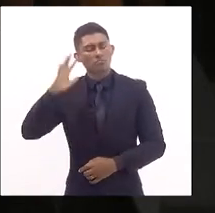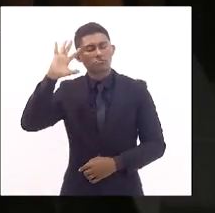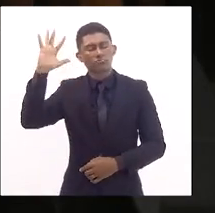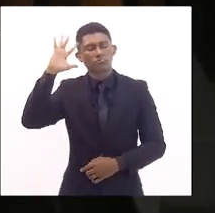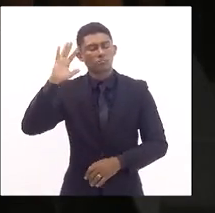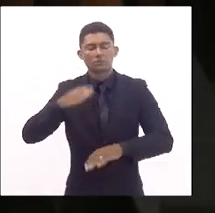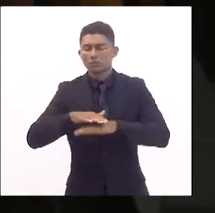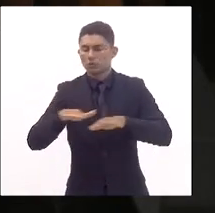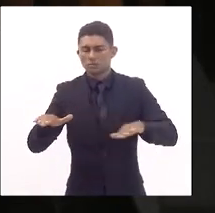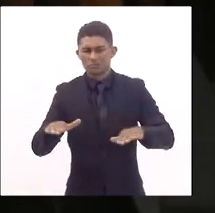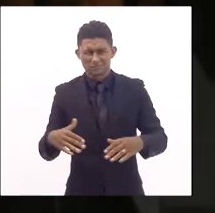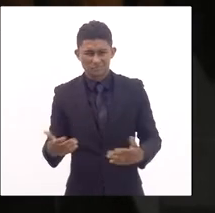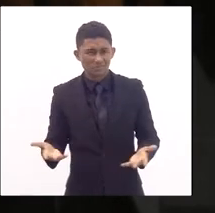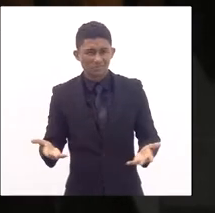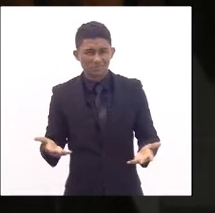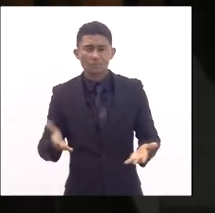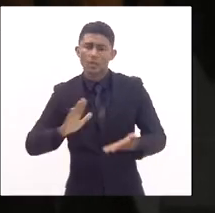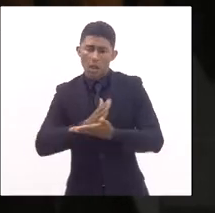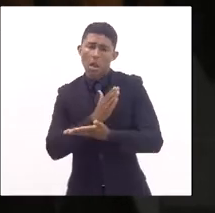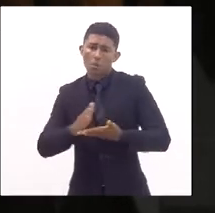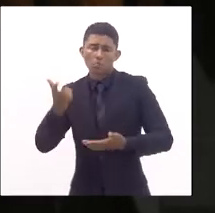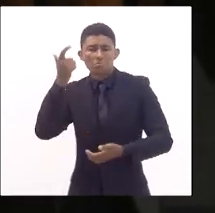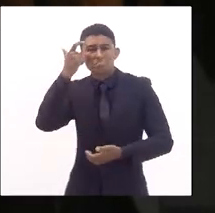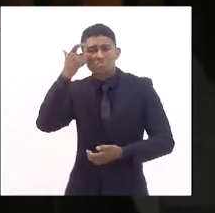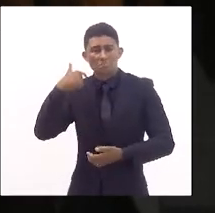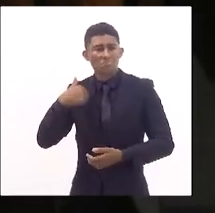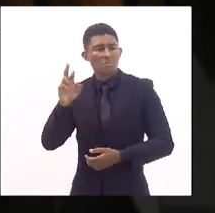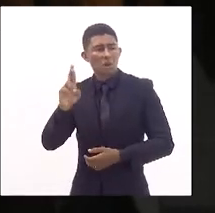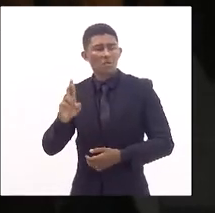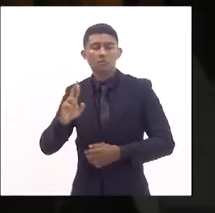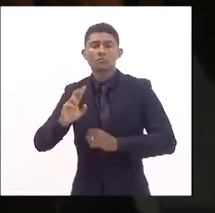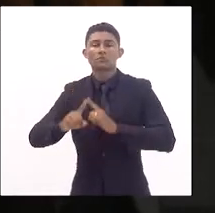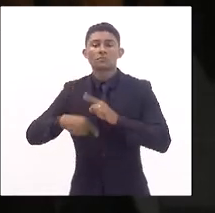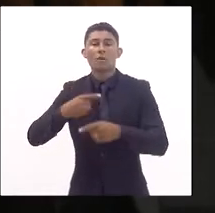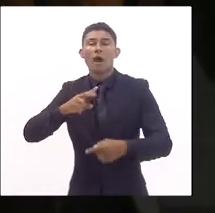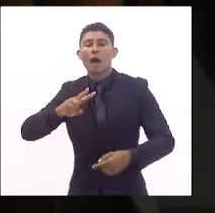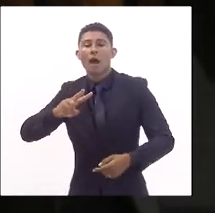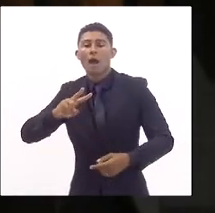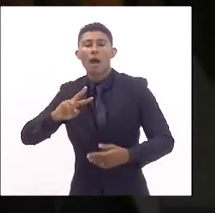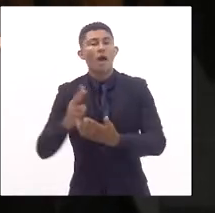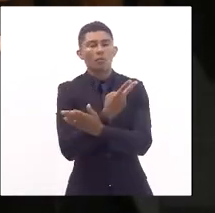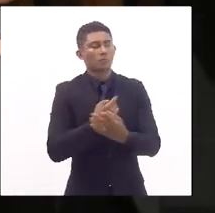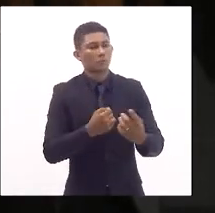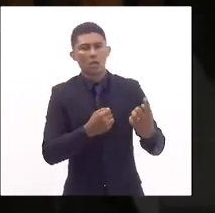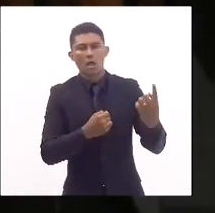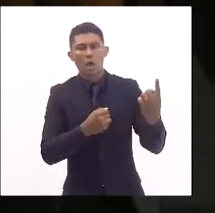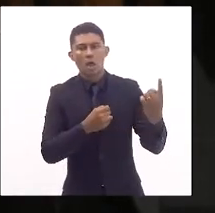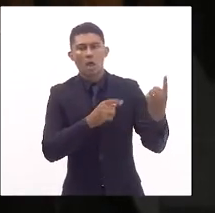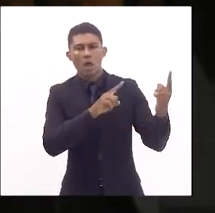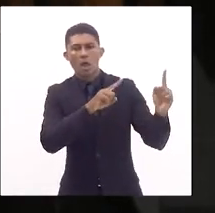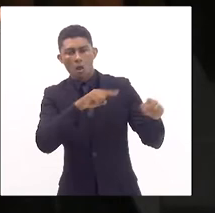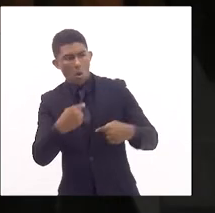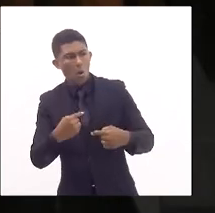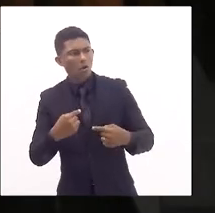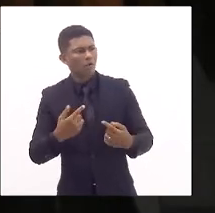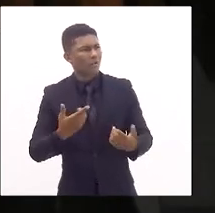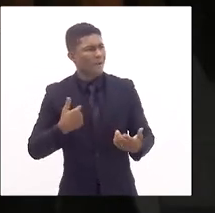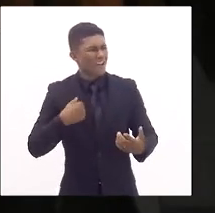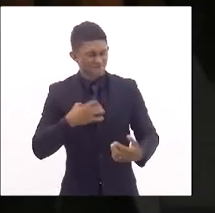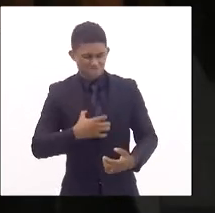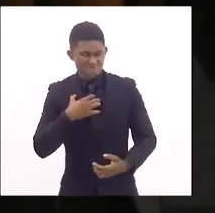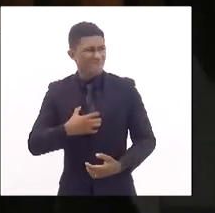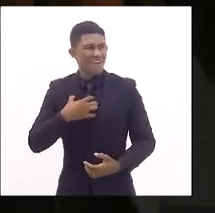imagina que é enquanto não pensa no Calcaia do cidadão evidentemente quem for só